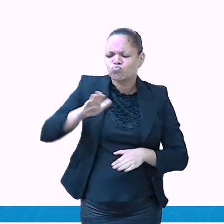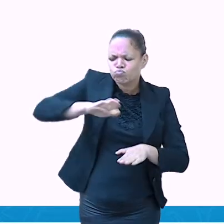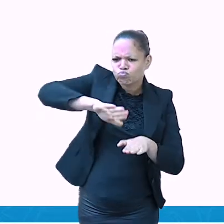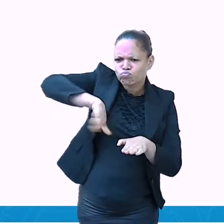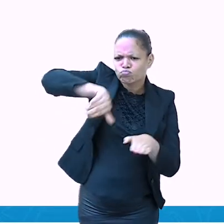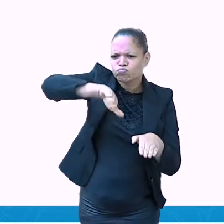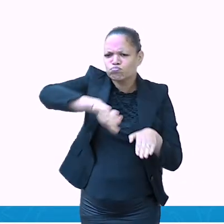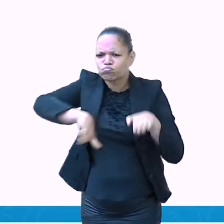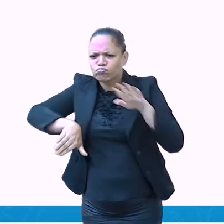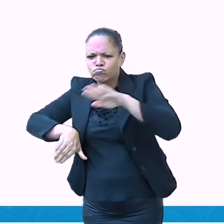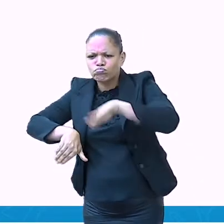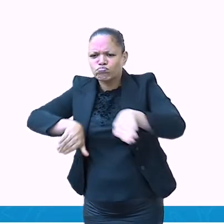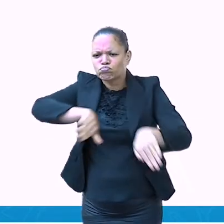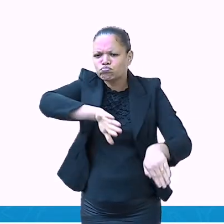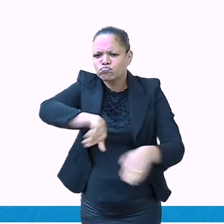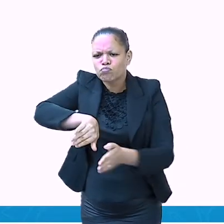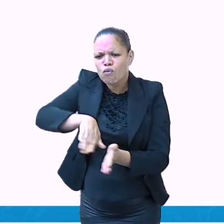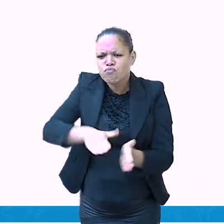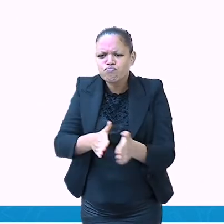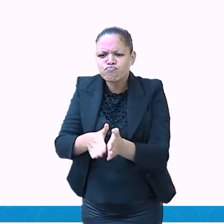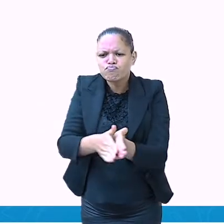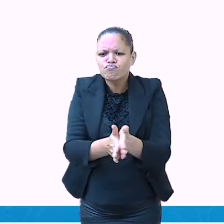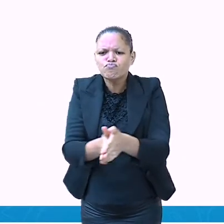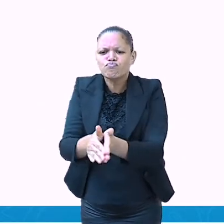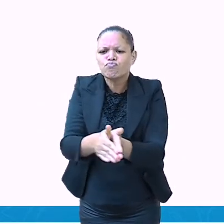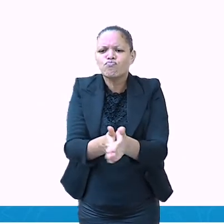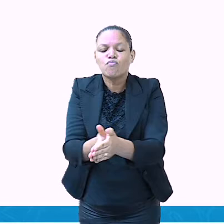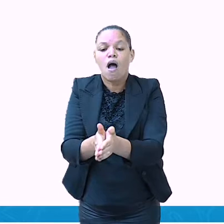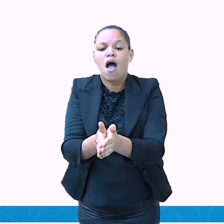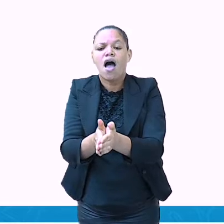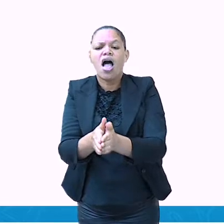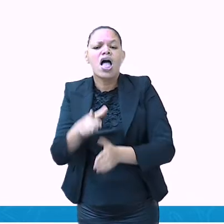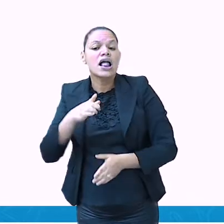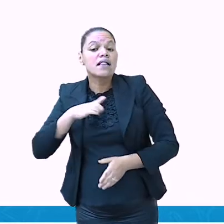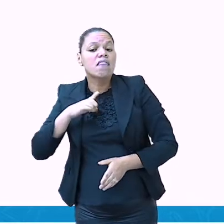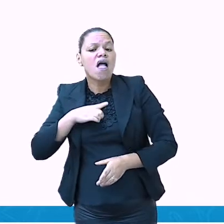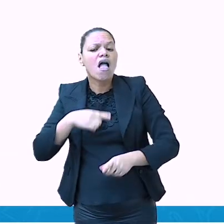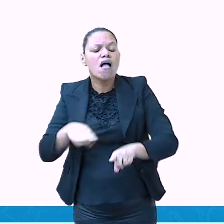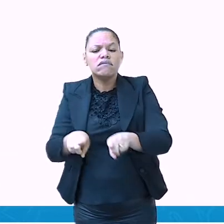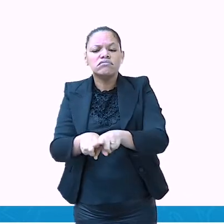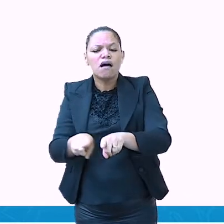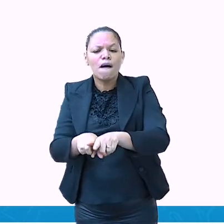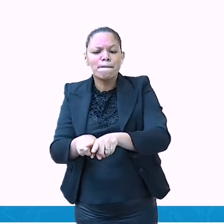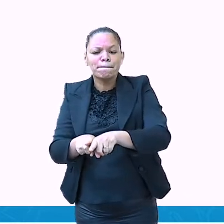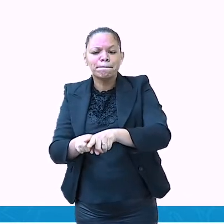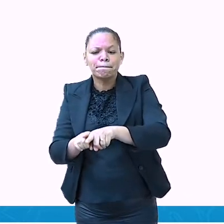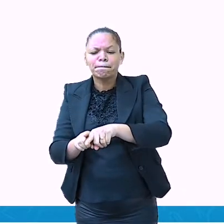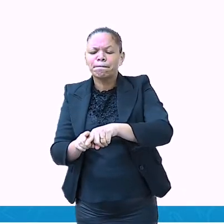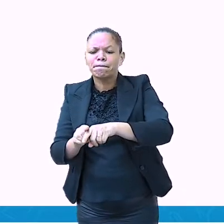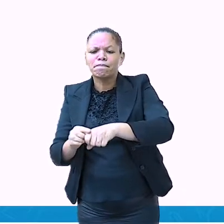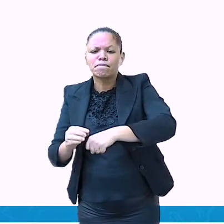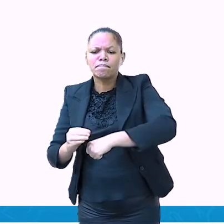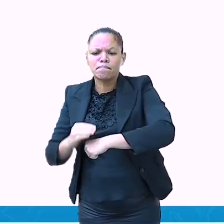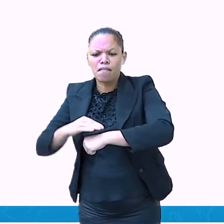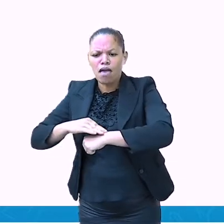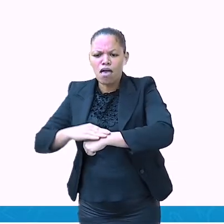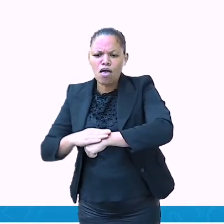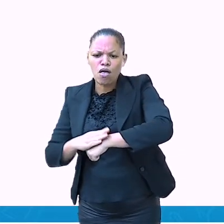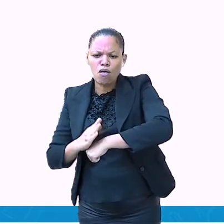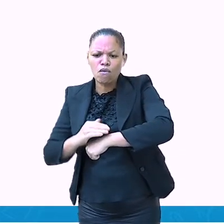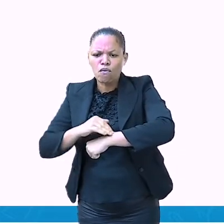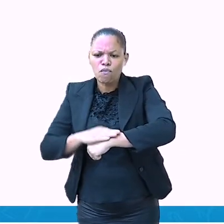maioria dos peixes possui uma escama, que é um muco, tá? Revestido que ajuda na hora